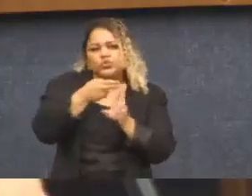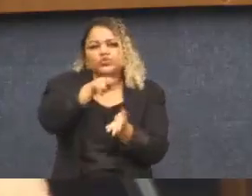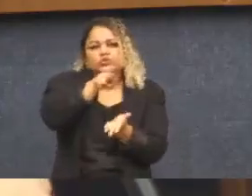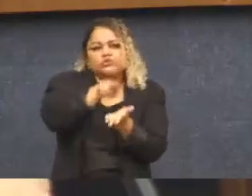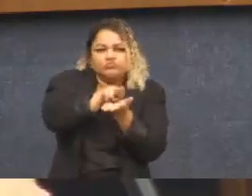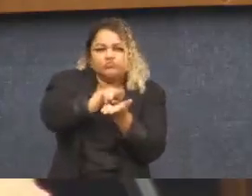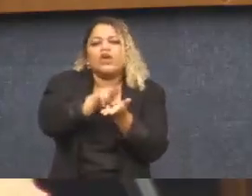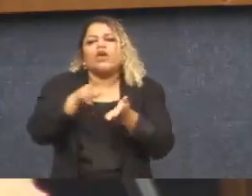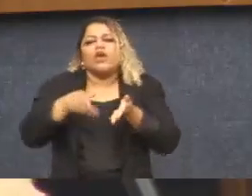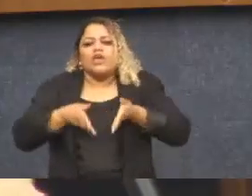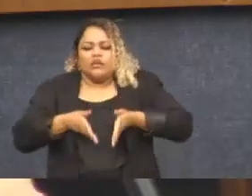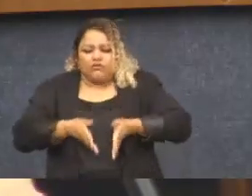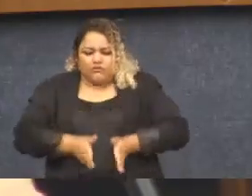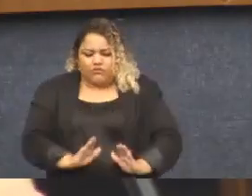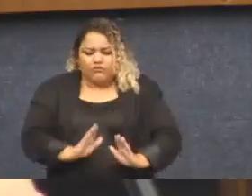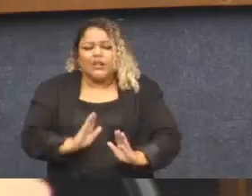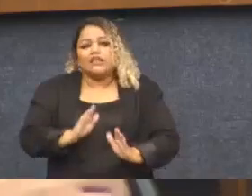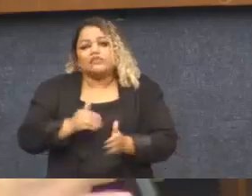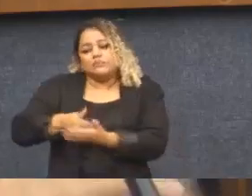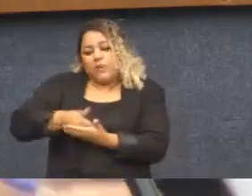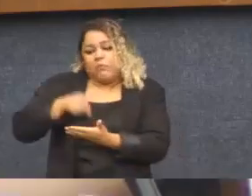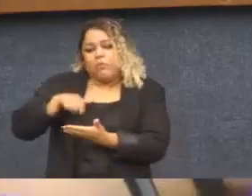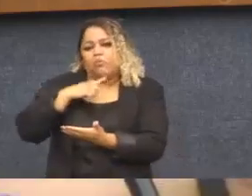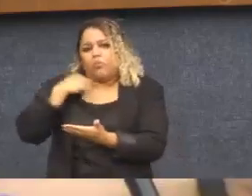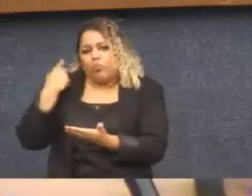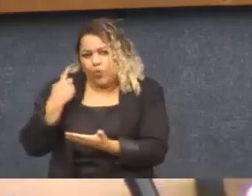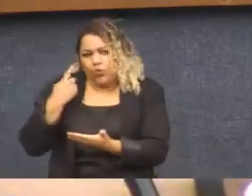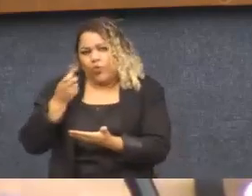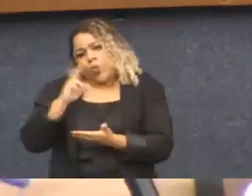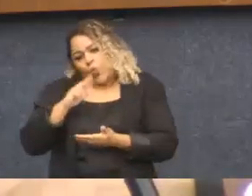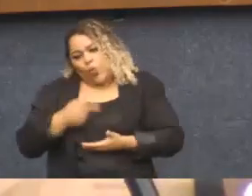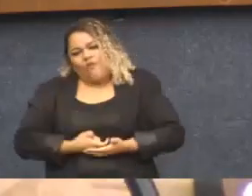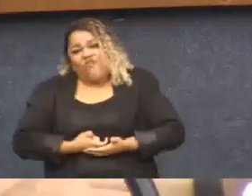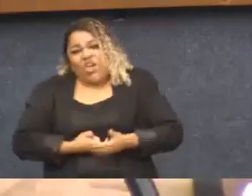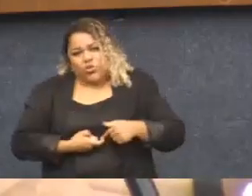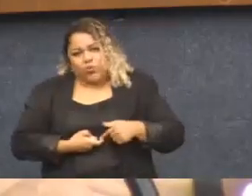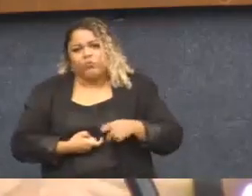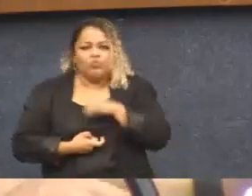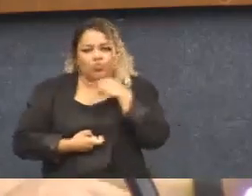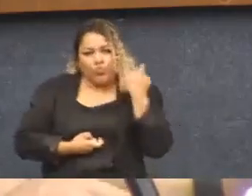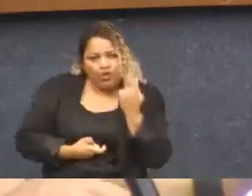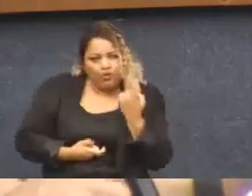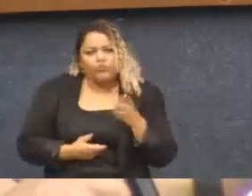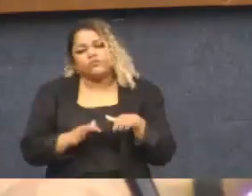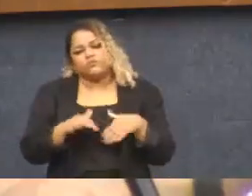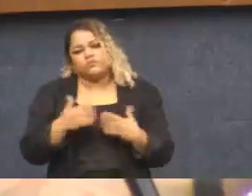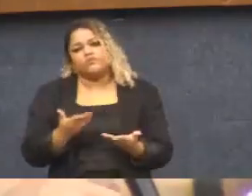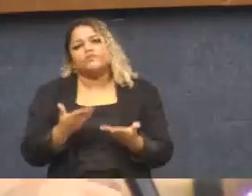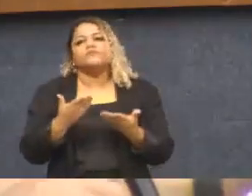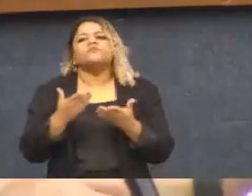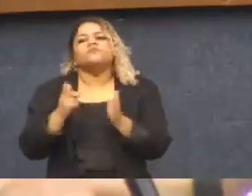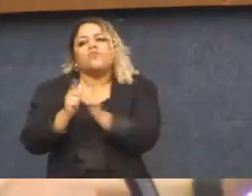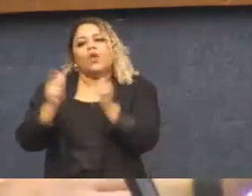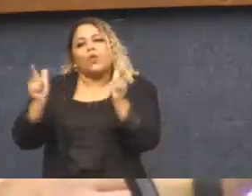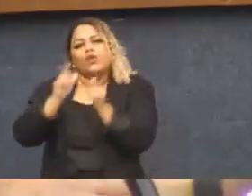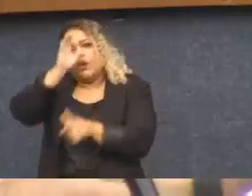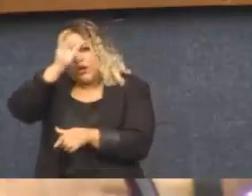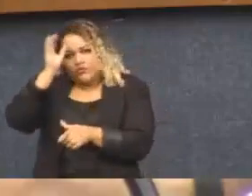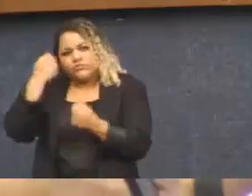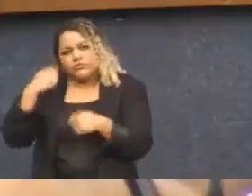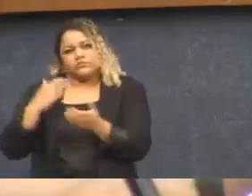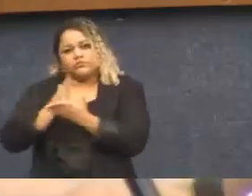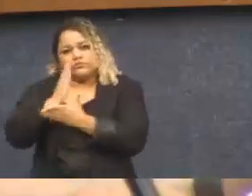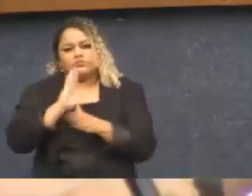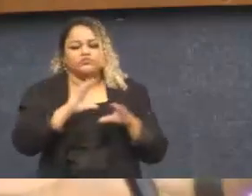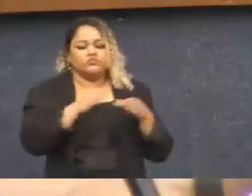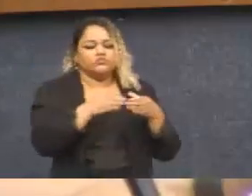Belo Horizonte. Autoria, vereador Cláudio Mundo Novo. Emendas, não há. Quórum, maioria dos membros da Câmara. Votação nominal, pareceres